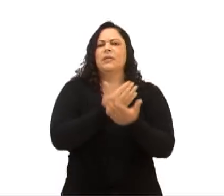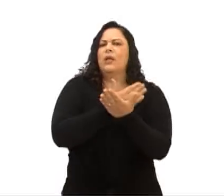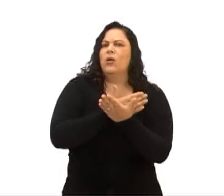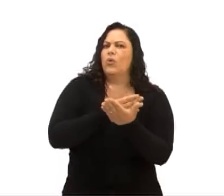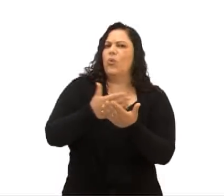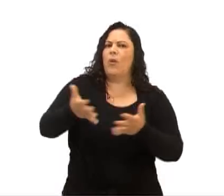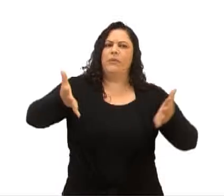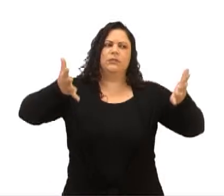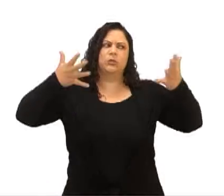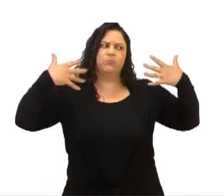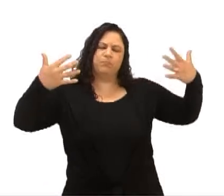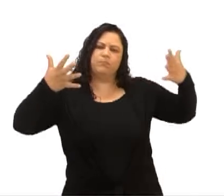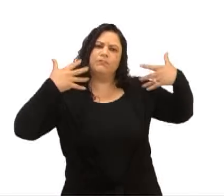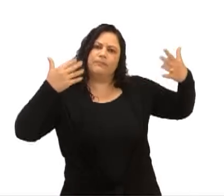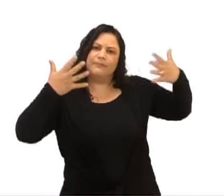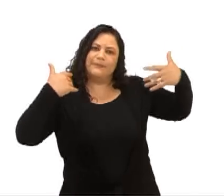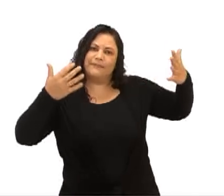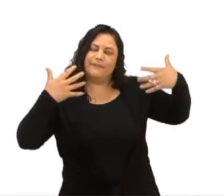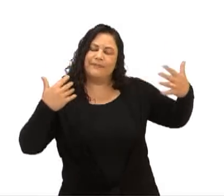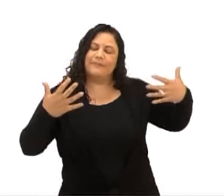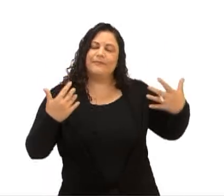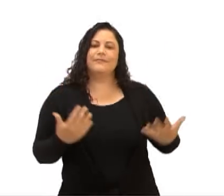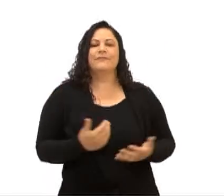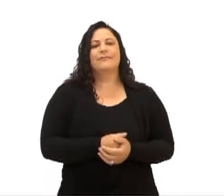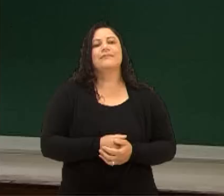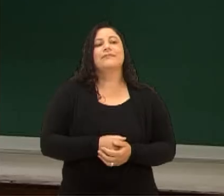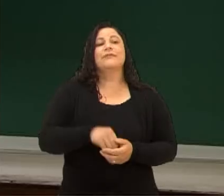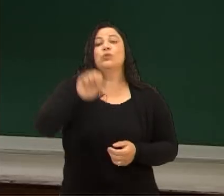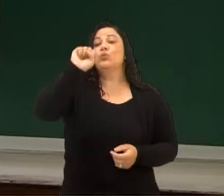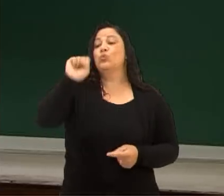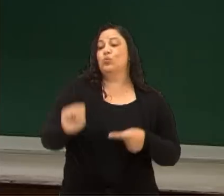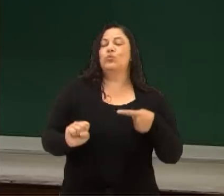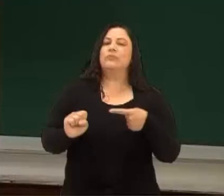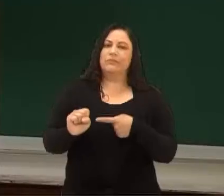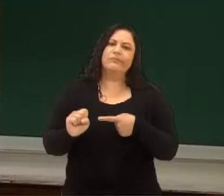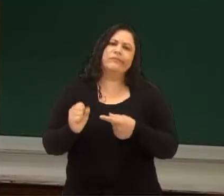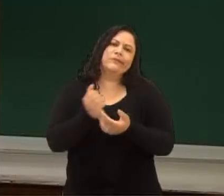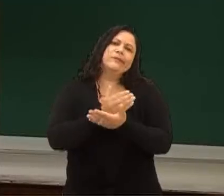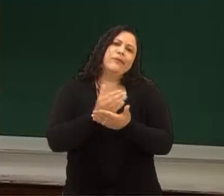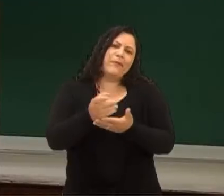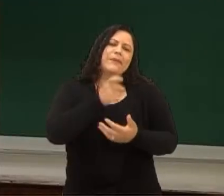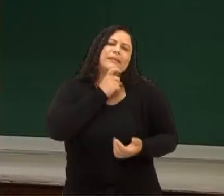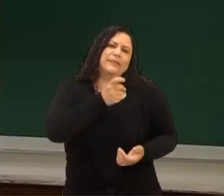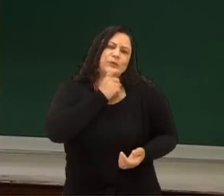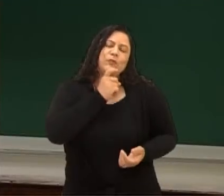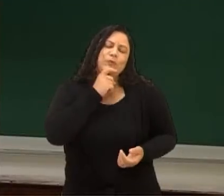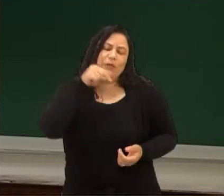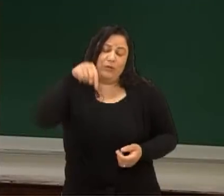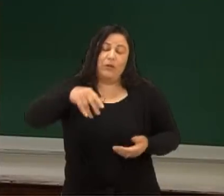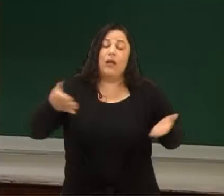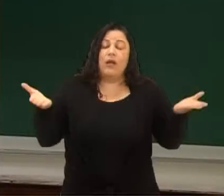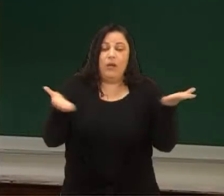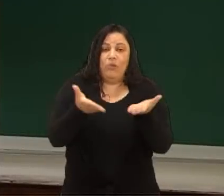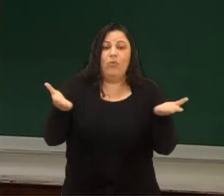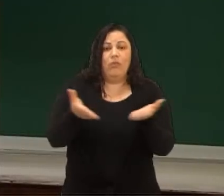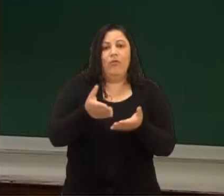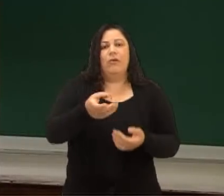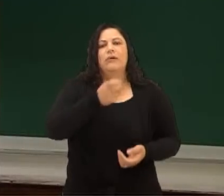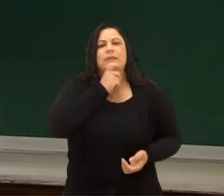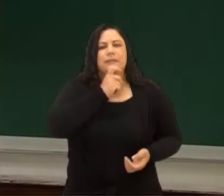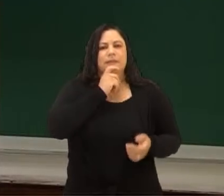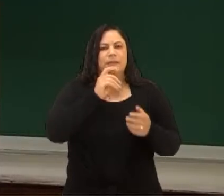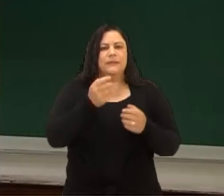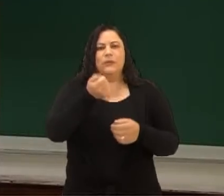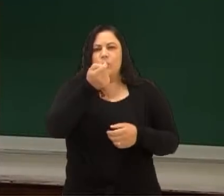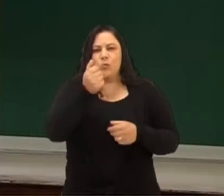verão em junho e no hemisfério sul começa o inverno. Nós estamos no inverno agora, né, quase finalizando